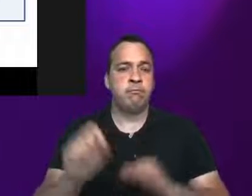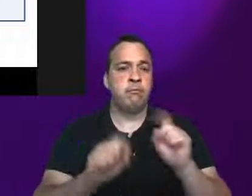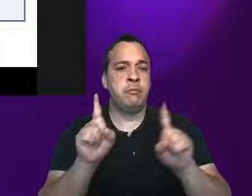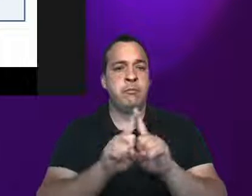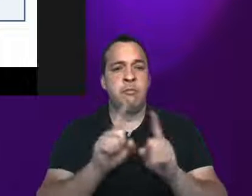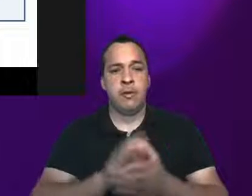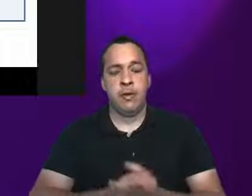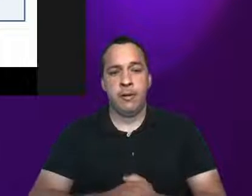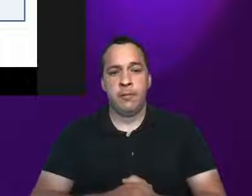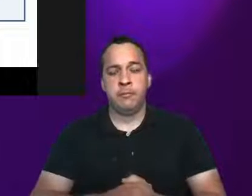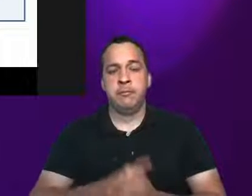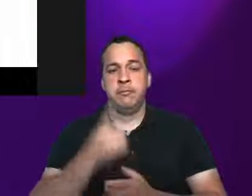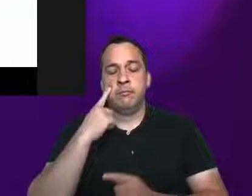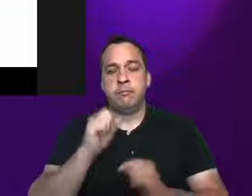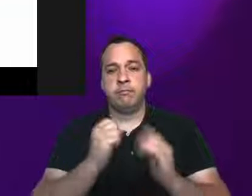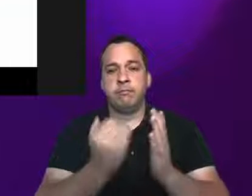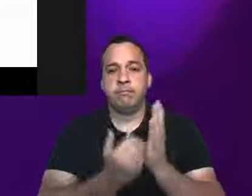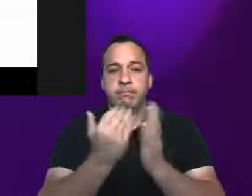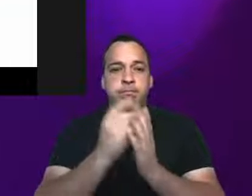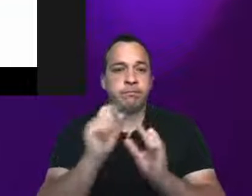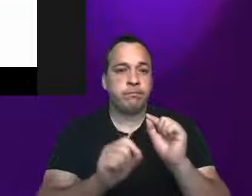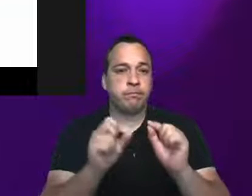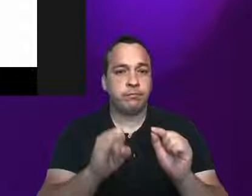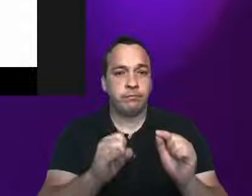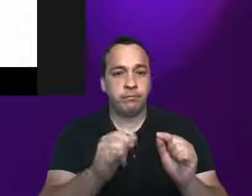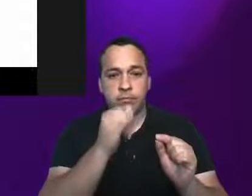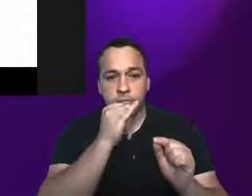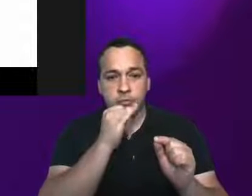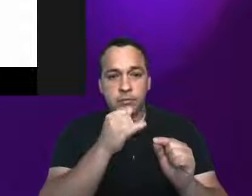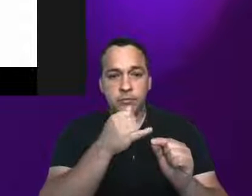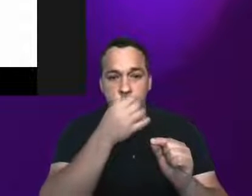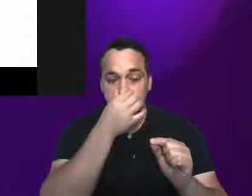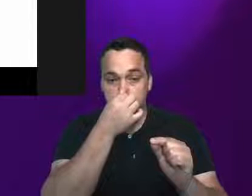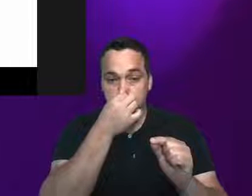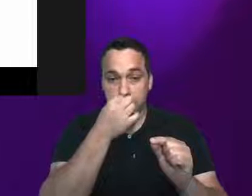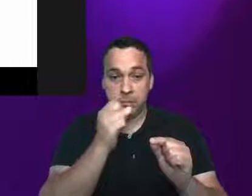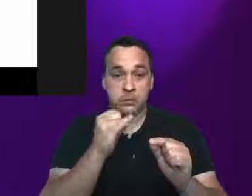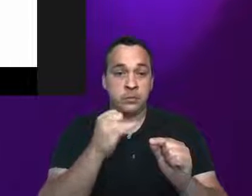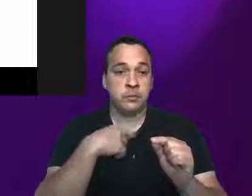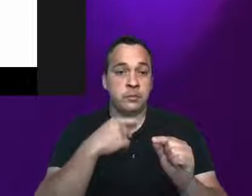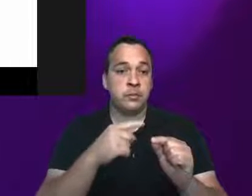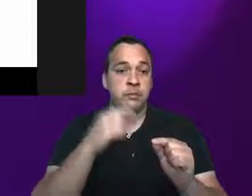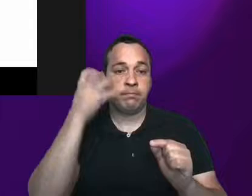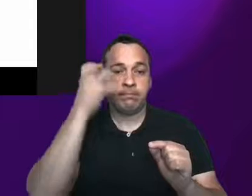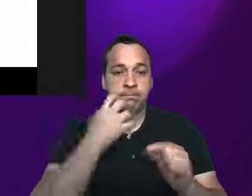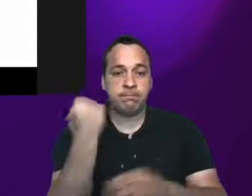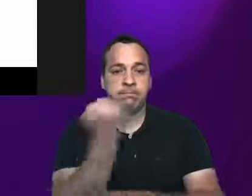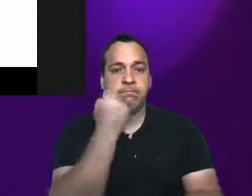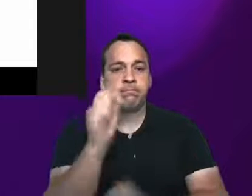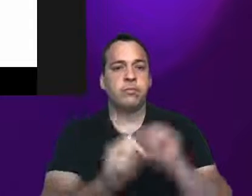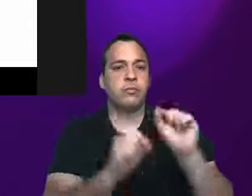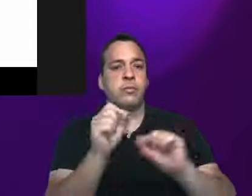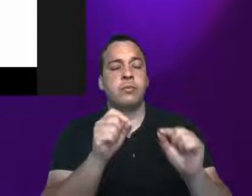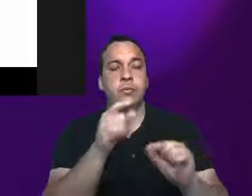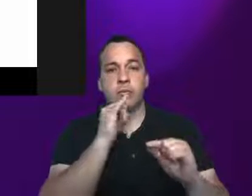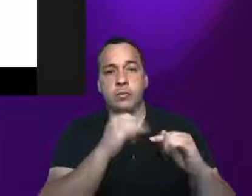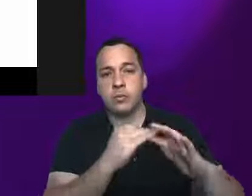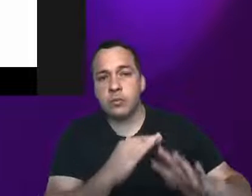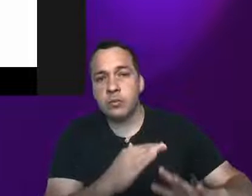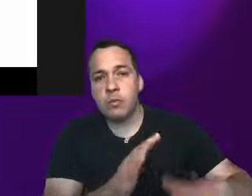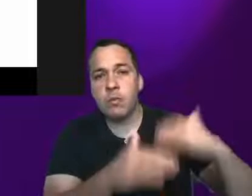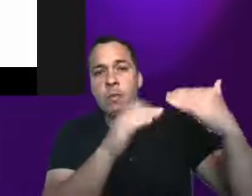furosemida em dose alta, mesmo que o paciente já esteja no estágio 3. E existe um escalonamento do uso